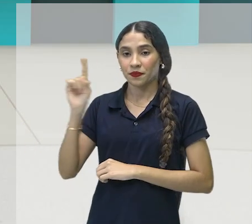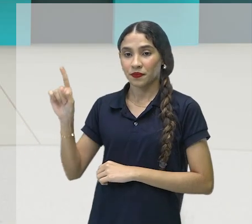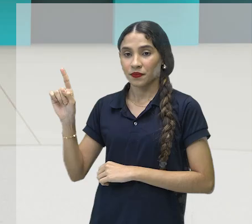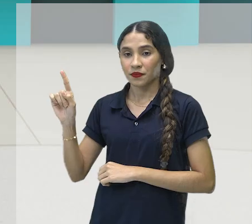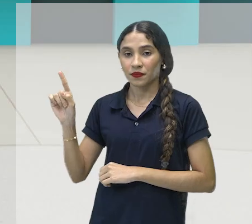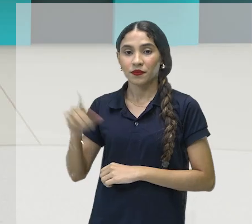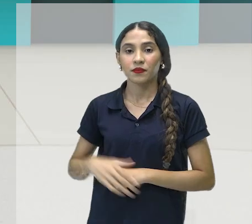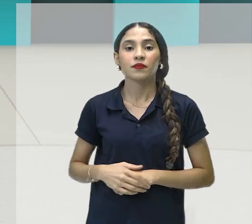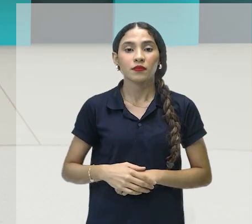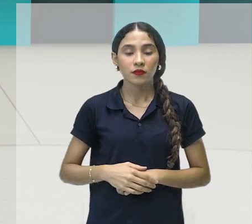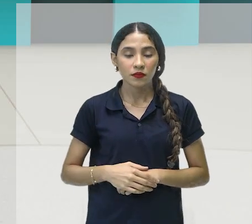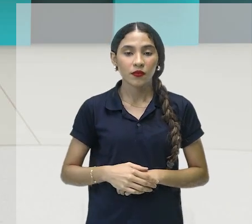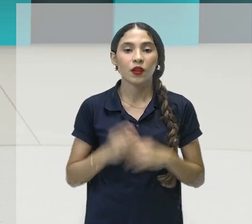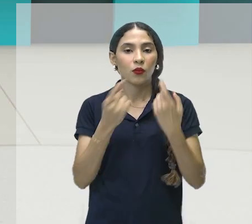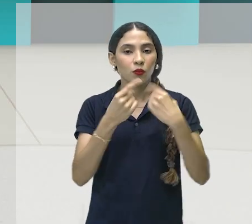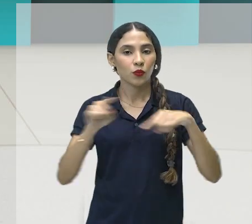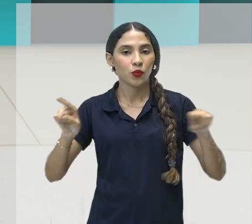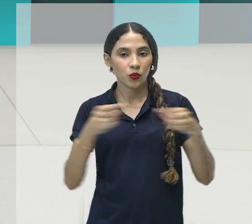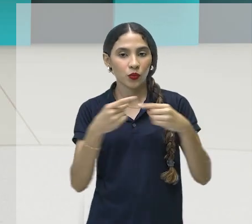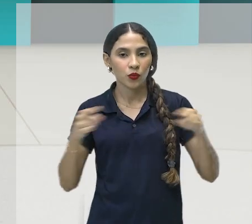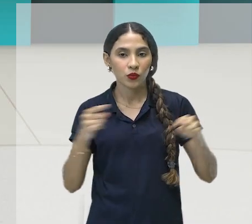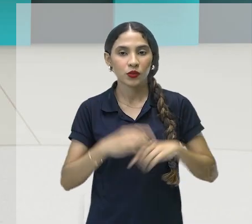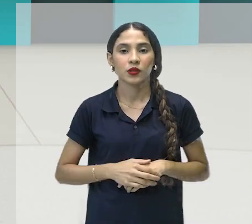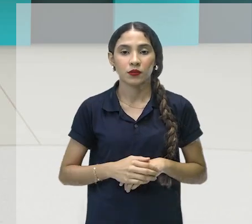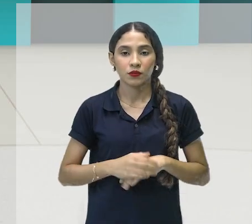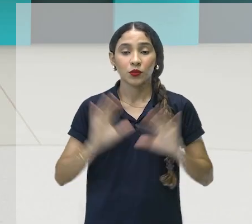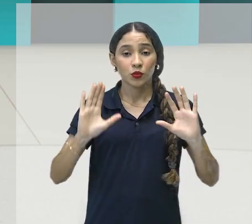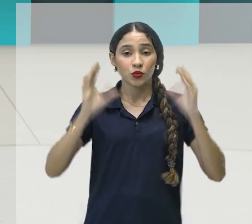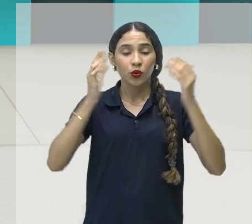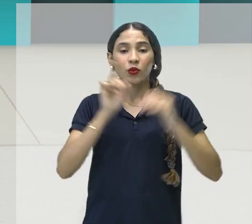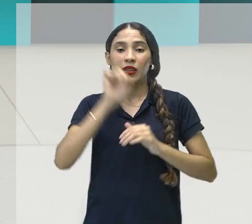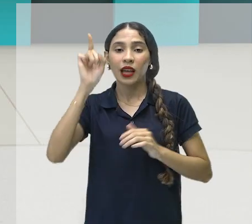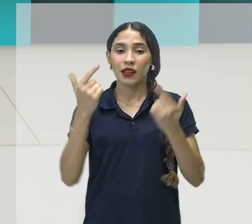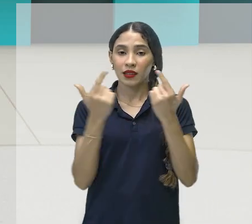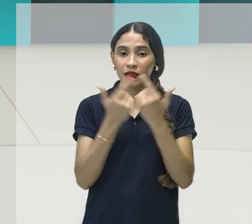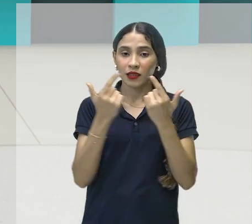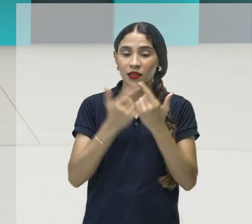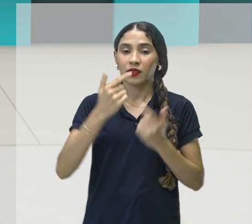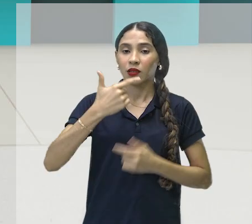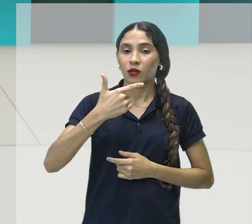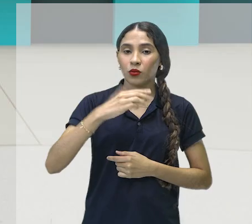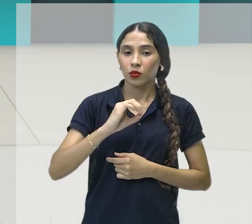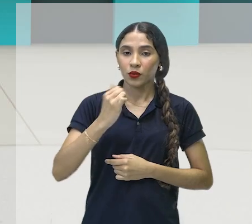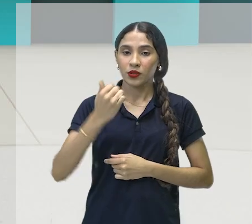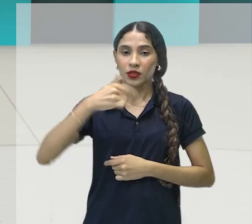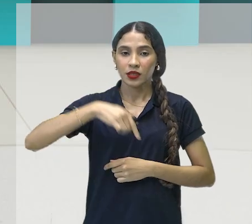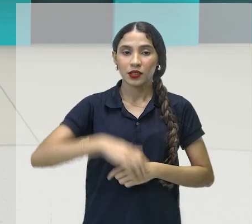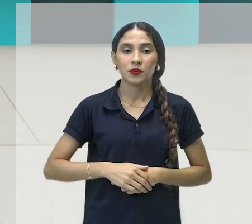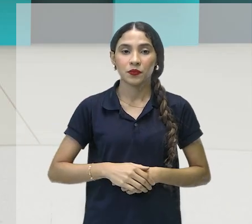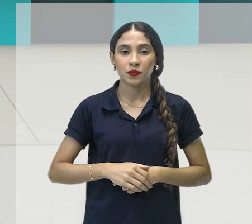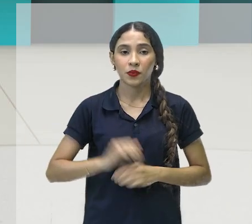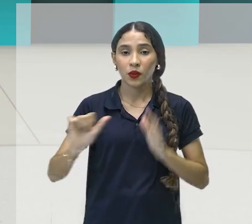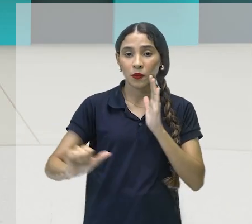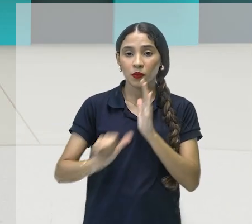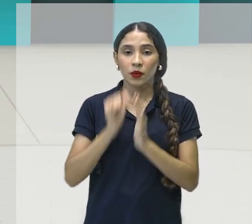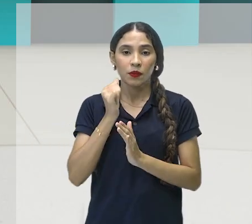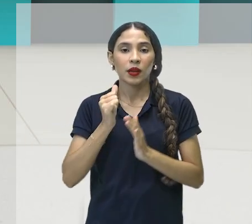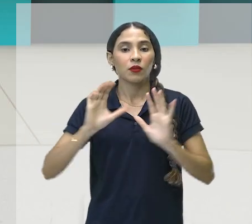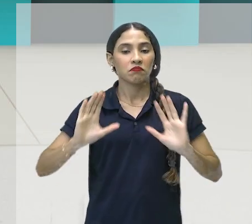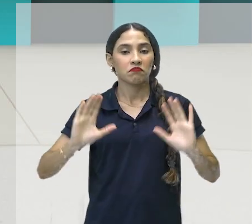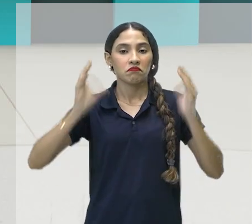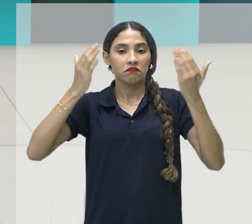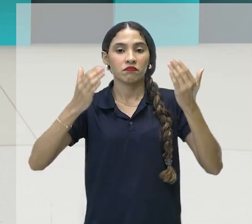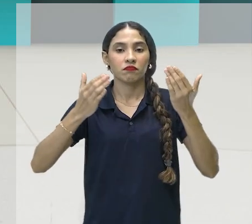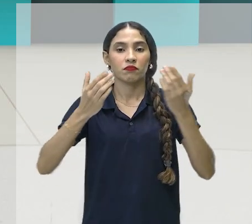dela. Ela lançou um álbum, certo? E um show no Teatro Amazonas em 2017.